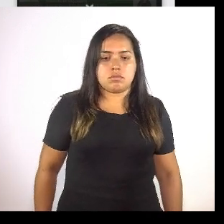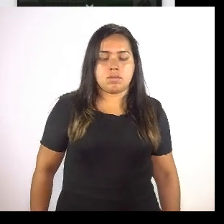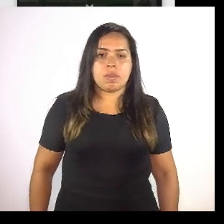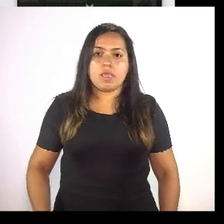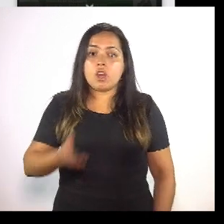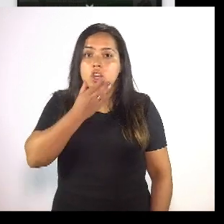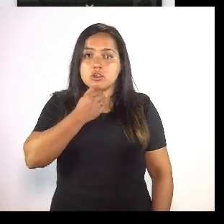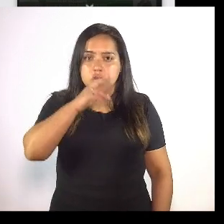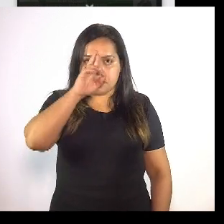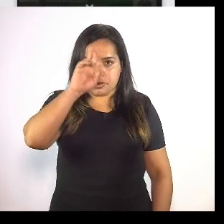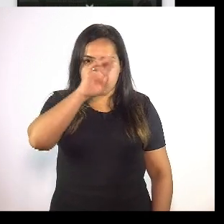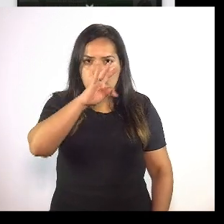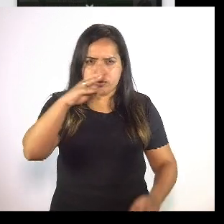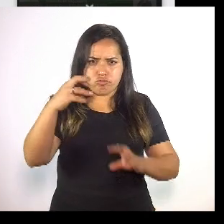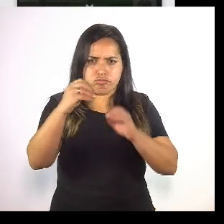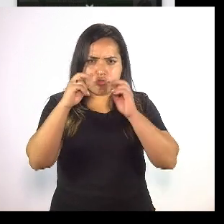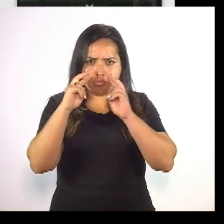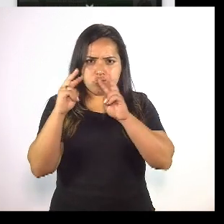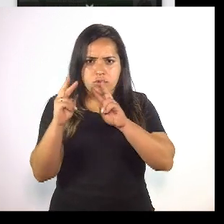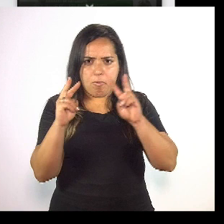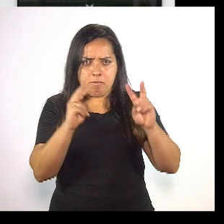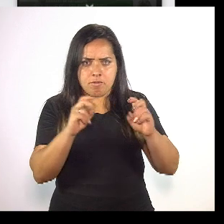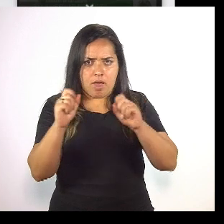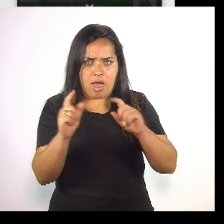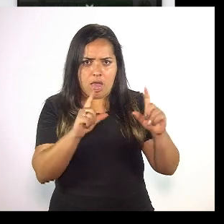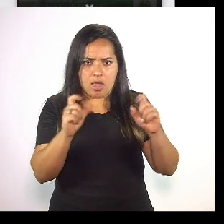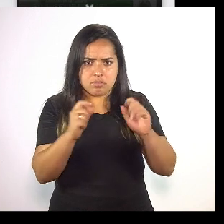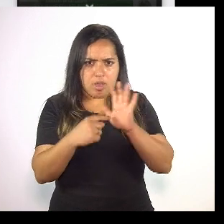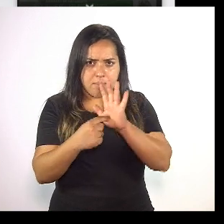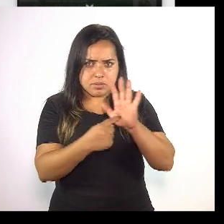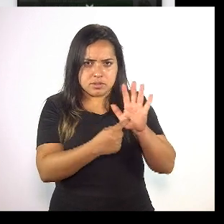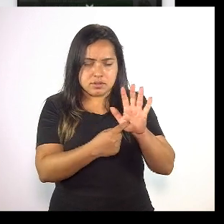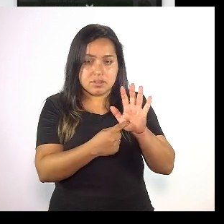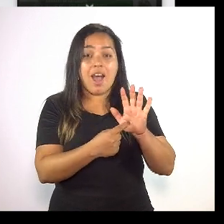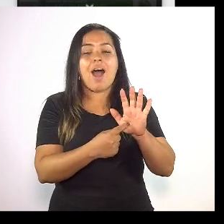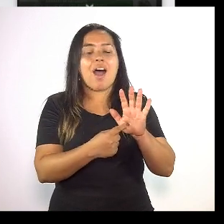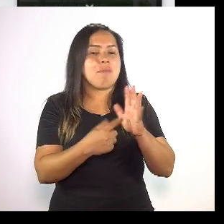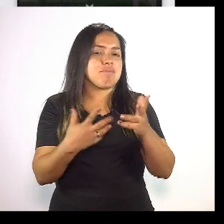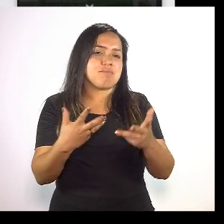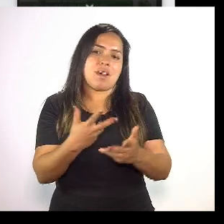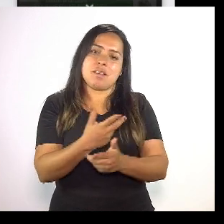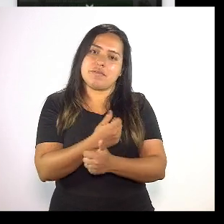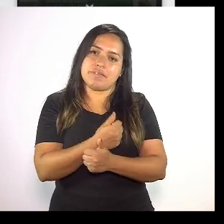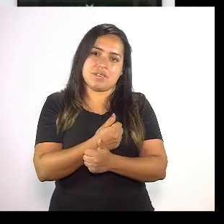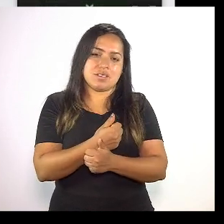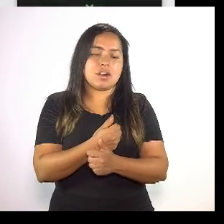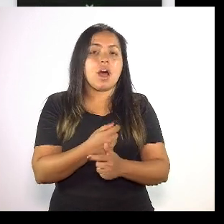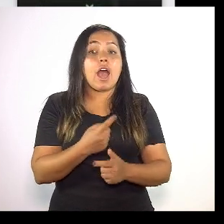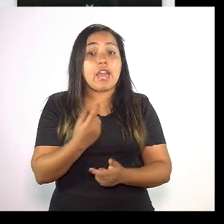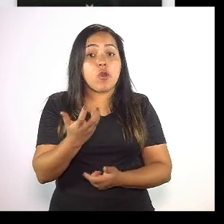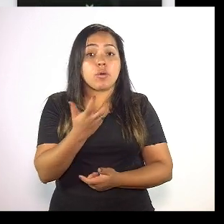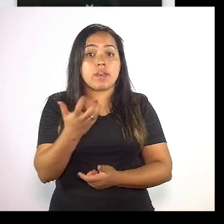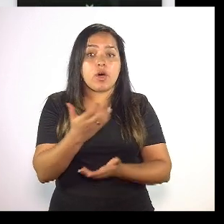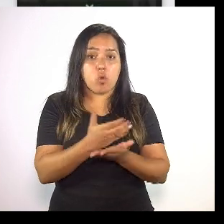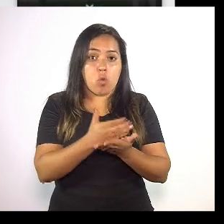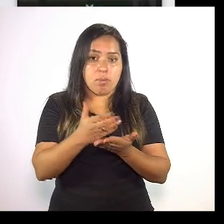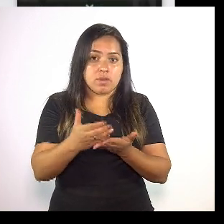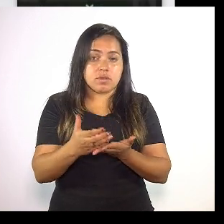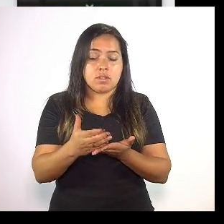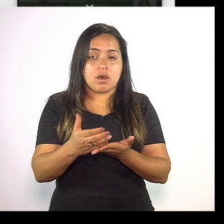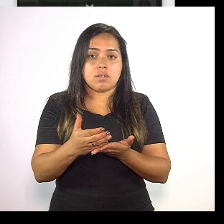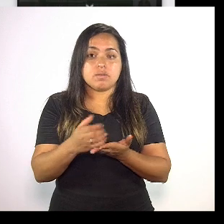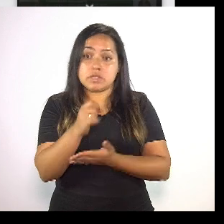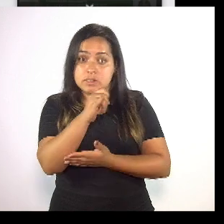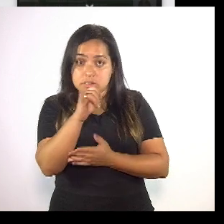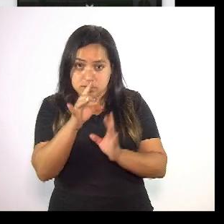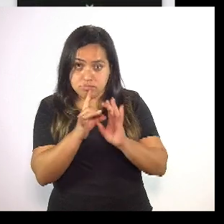Senhores, todos vendo a apresentação? Maravilha. Bem, eu queria começar, se vocês me